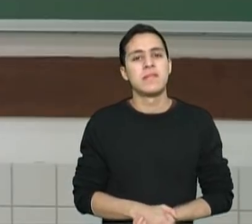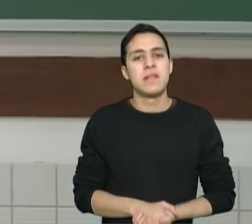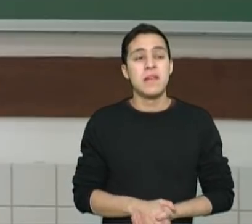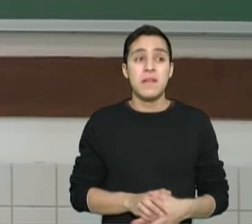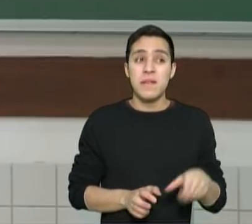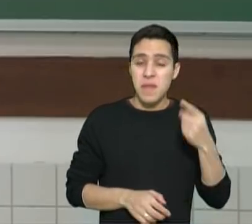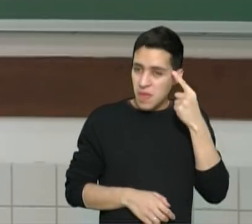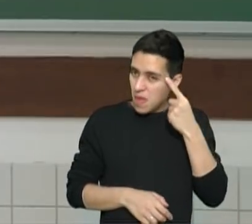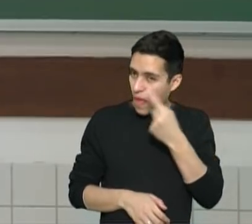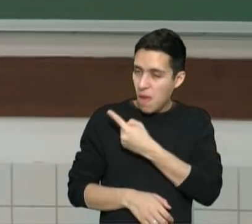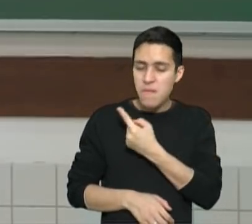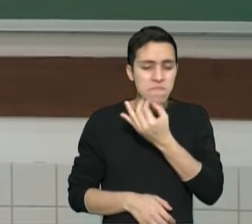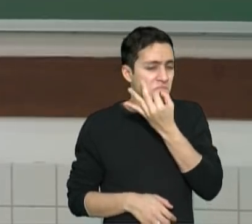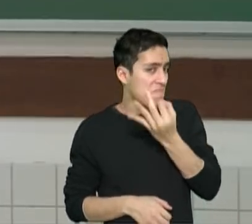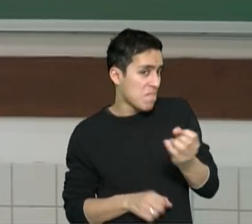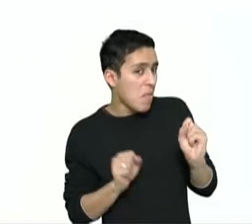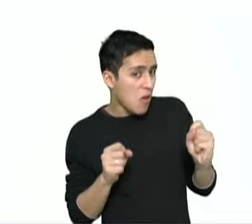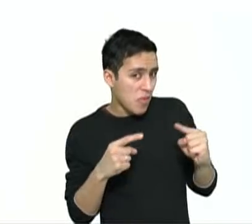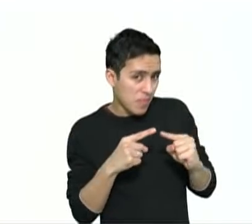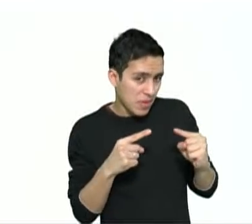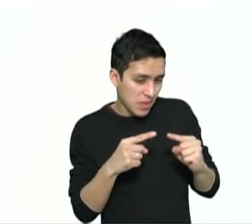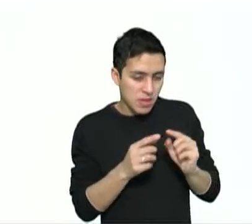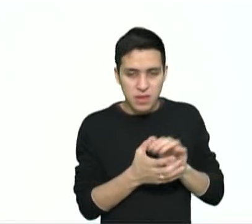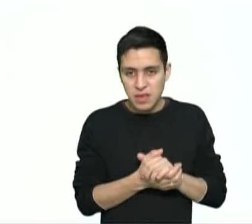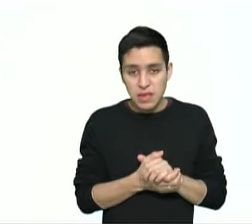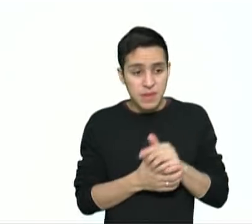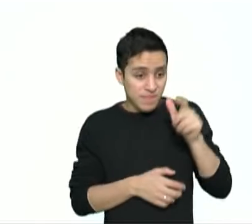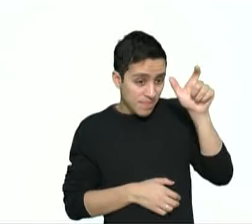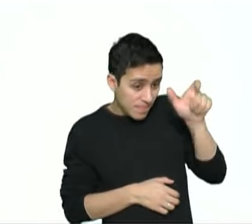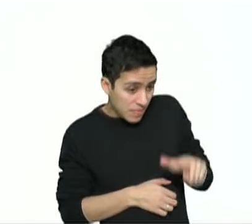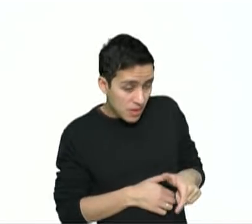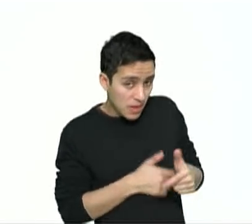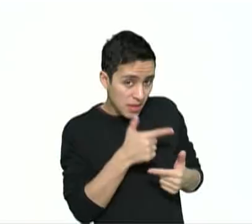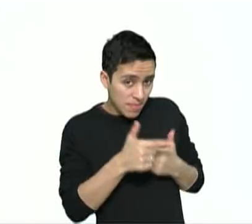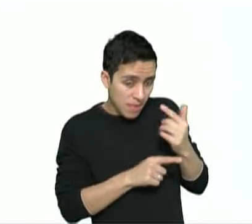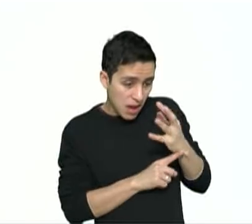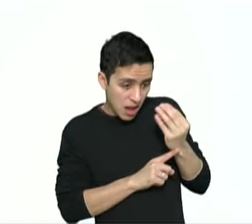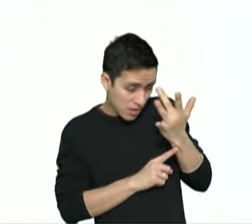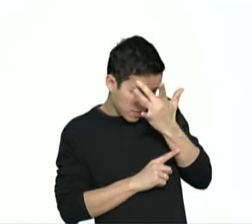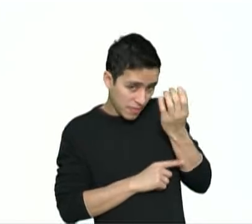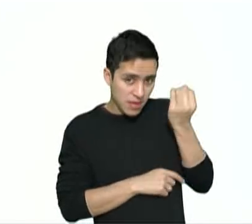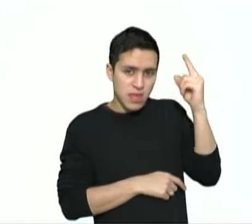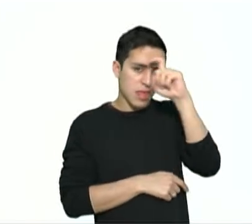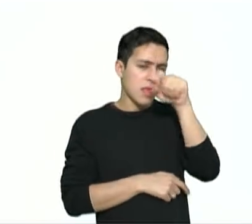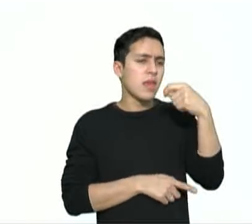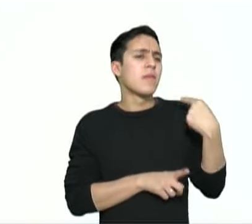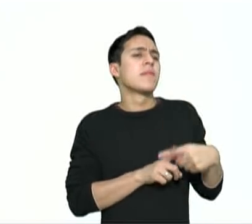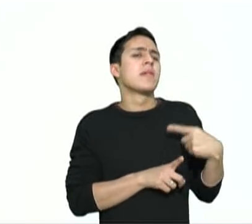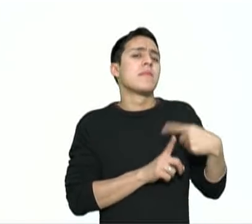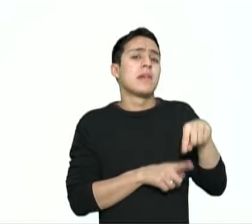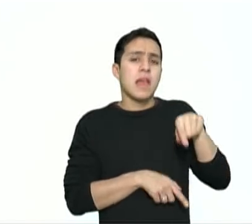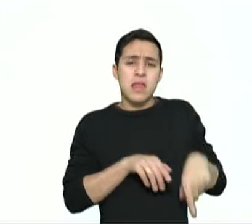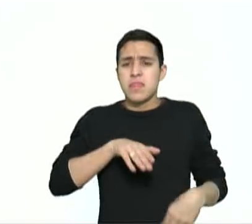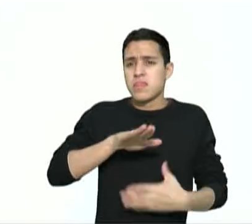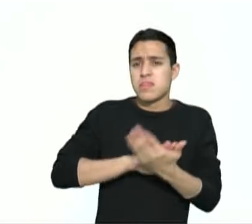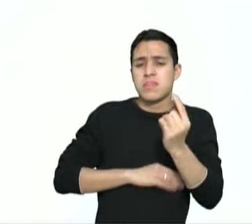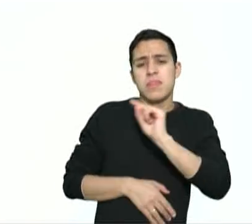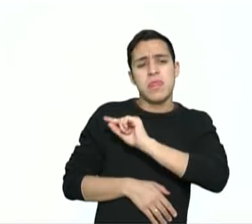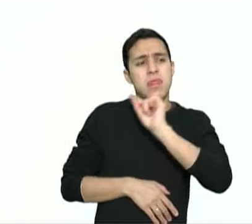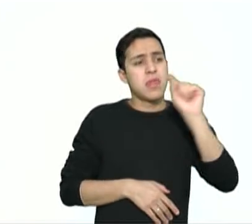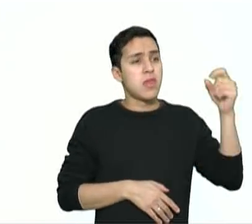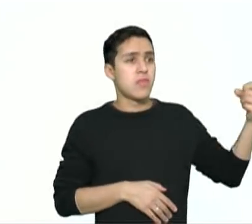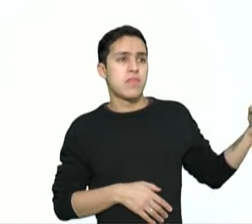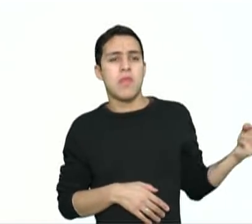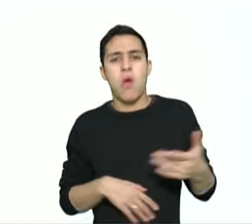Então aqui, a sugestão de resposta, né? O trabalho de um artista viajante era considerado difícil, pois ele viajava para vários lugares, né,